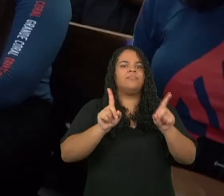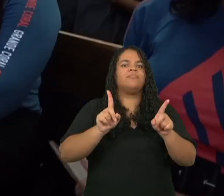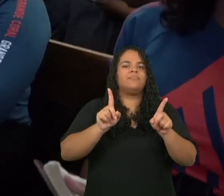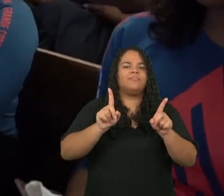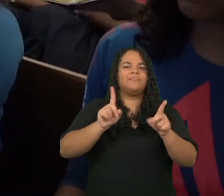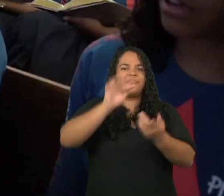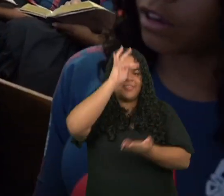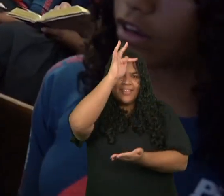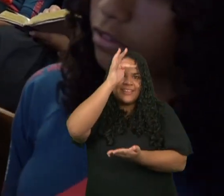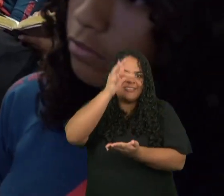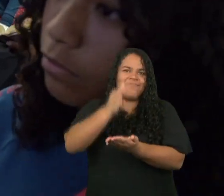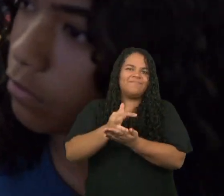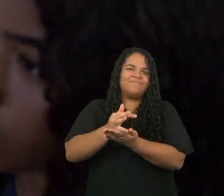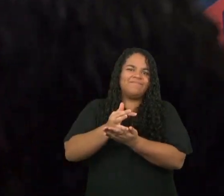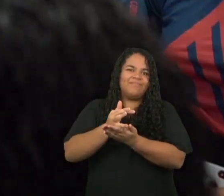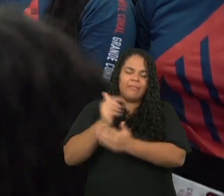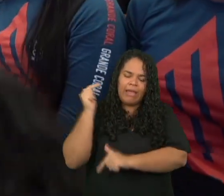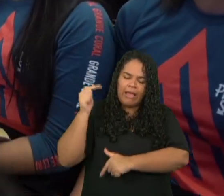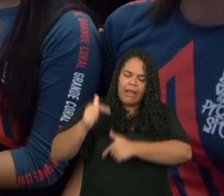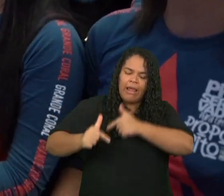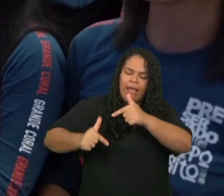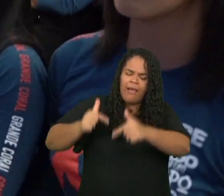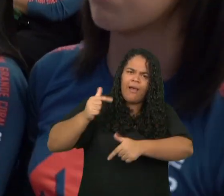trabalha através do amor.